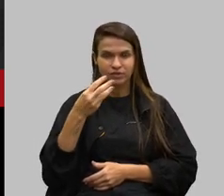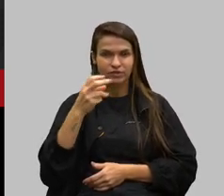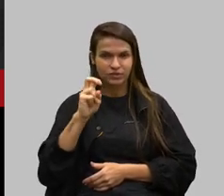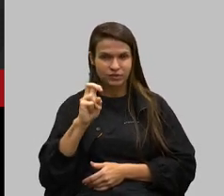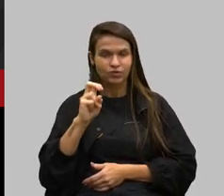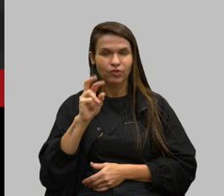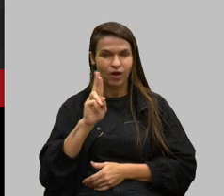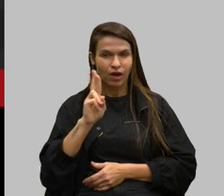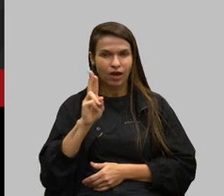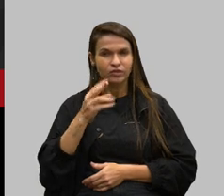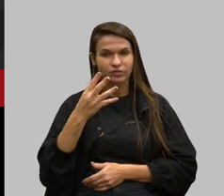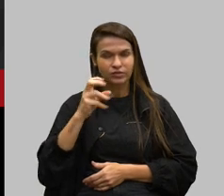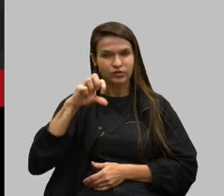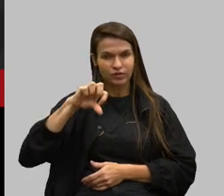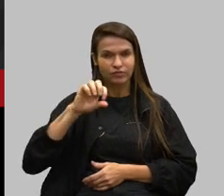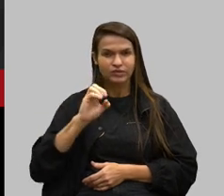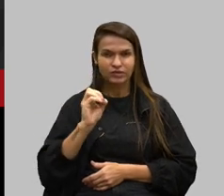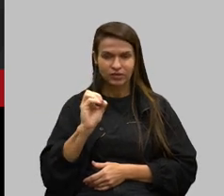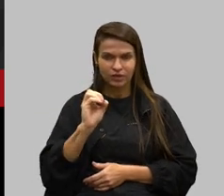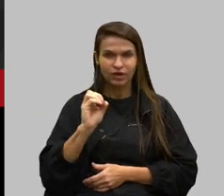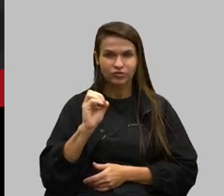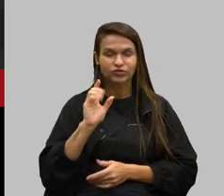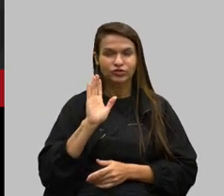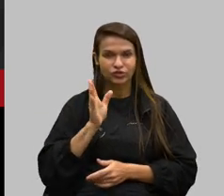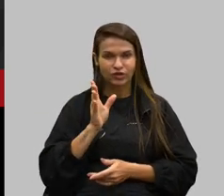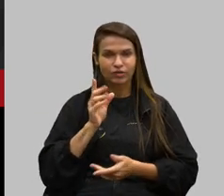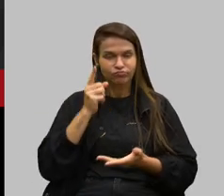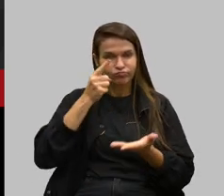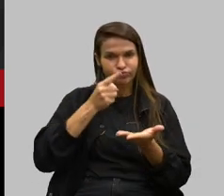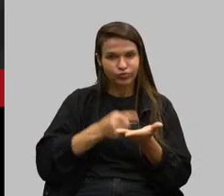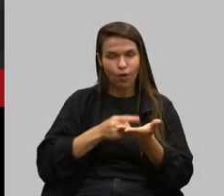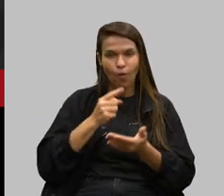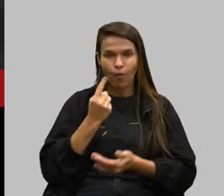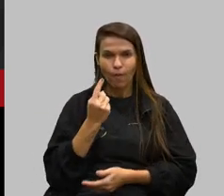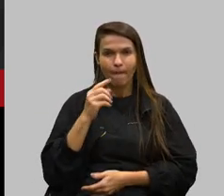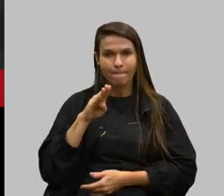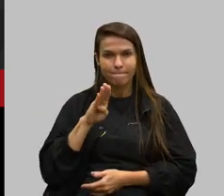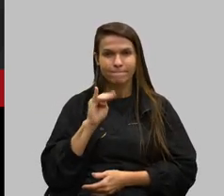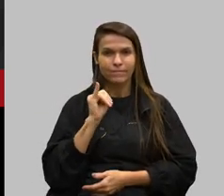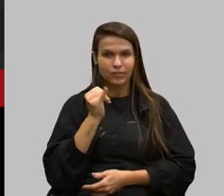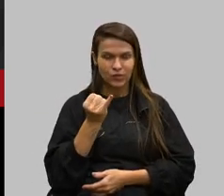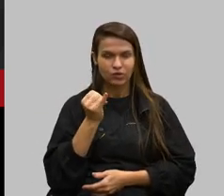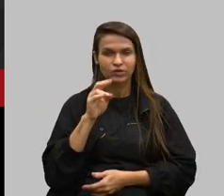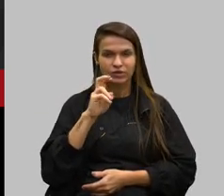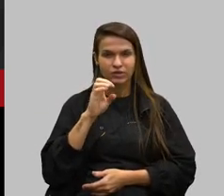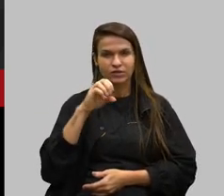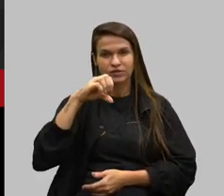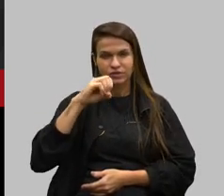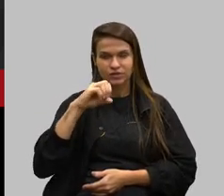93940 nós já executamos r. 519 Miles